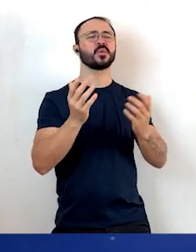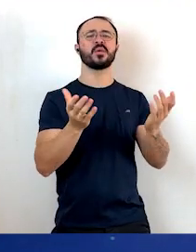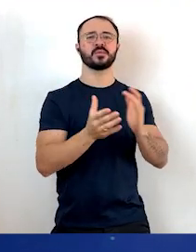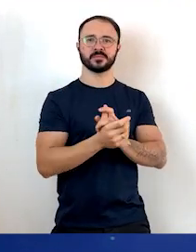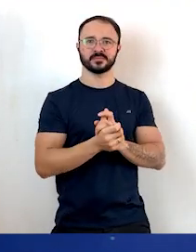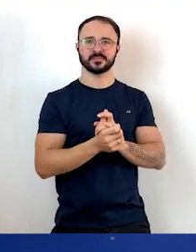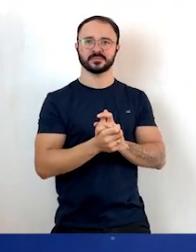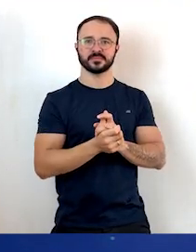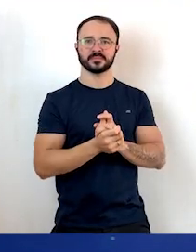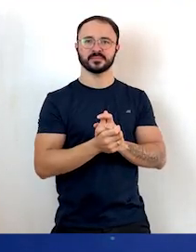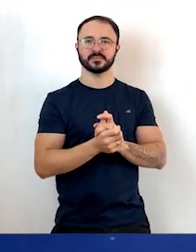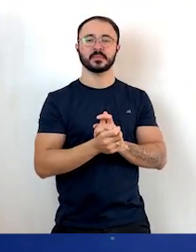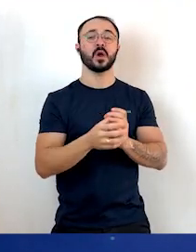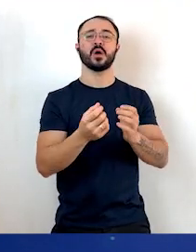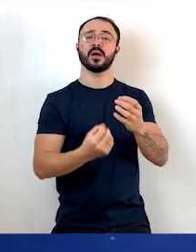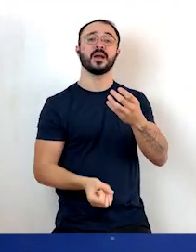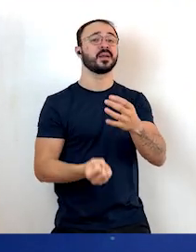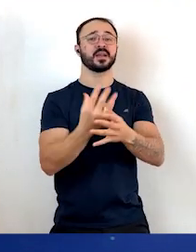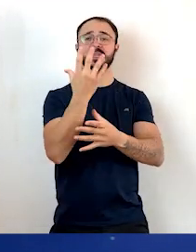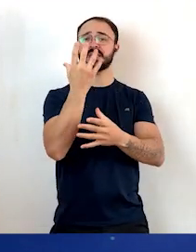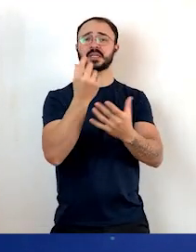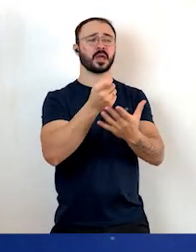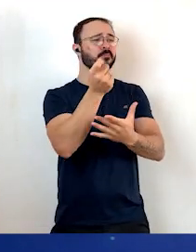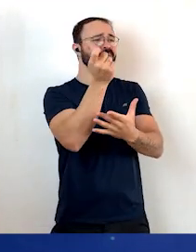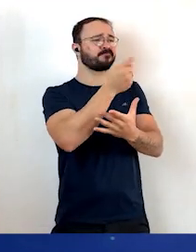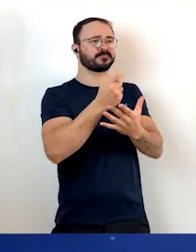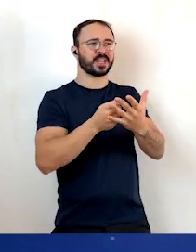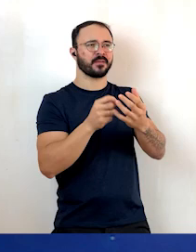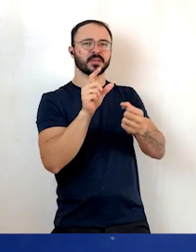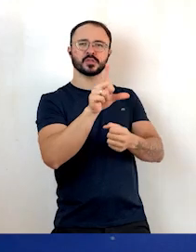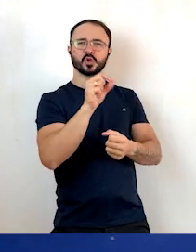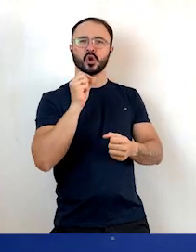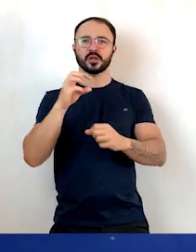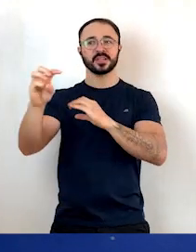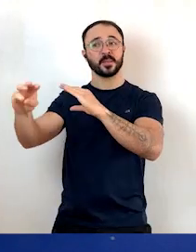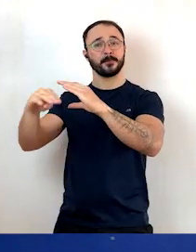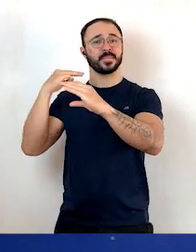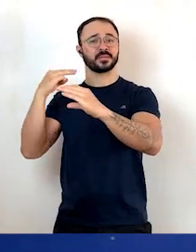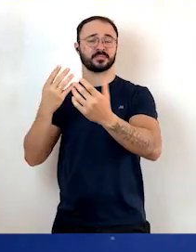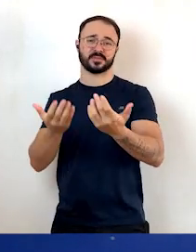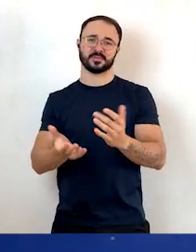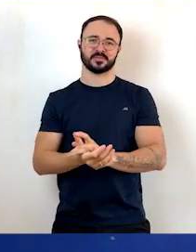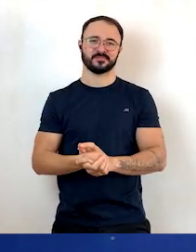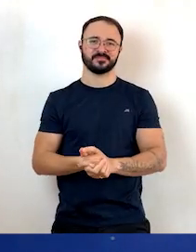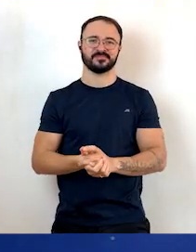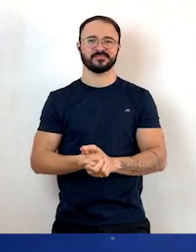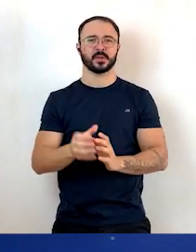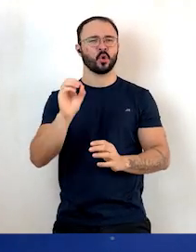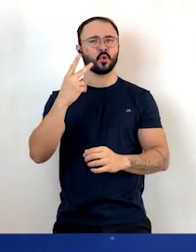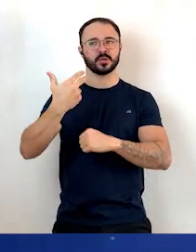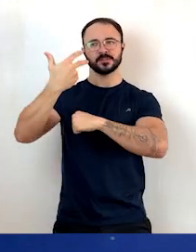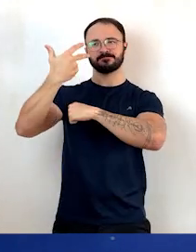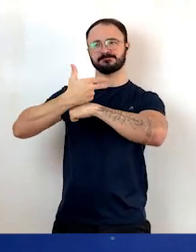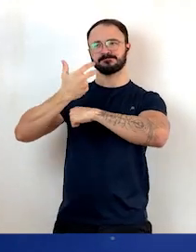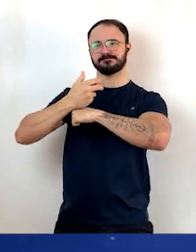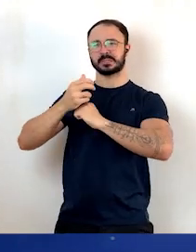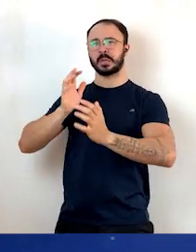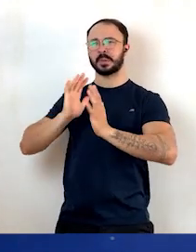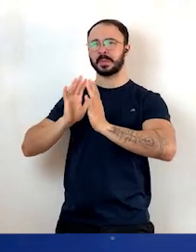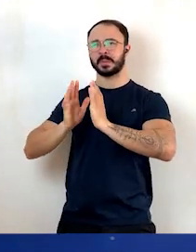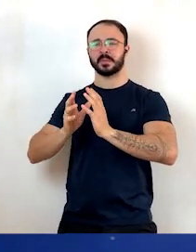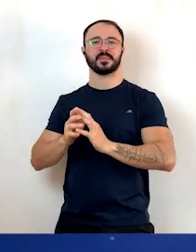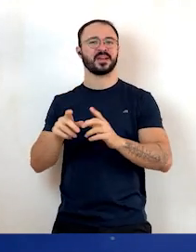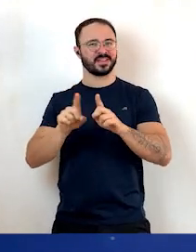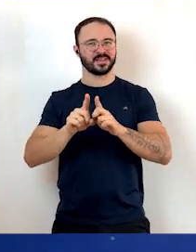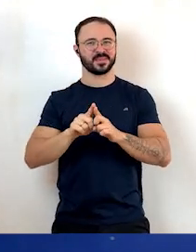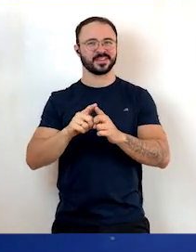faz ele produz um gênero textual escreve e manda aqui para gente ou pode ser também um vídeo nós